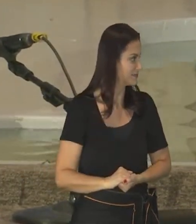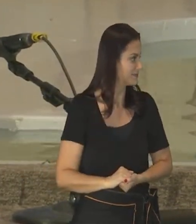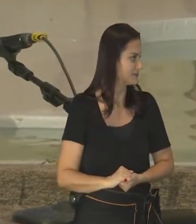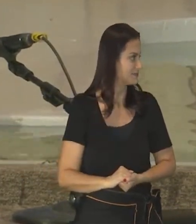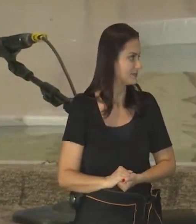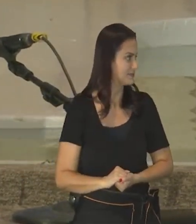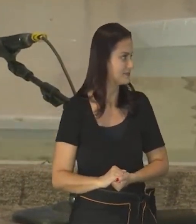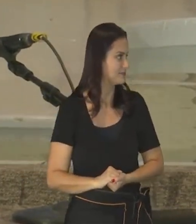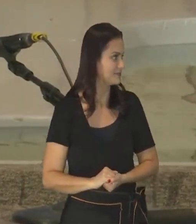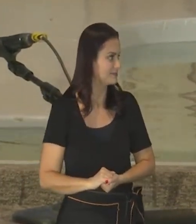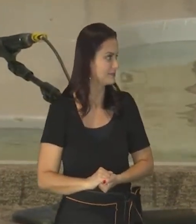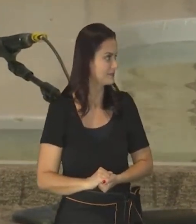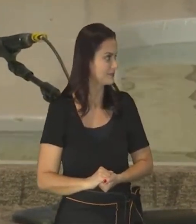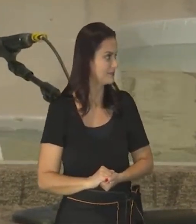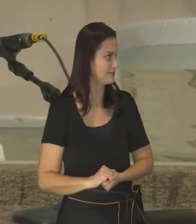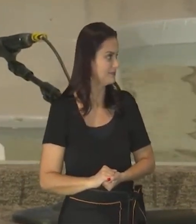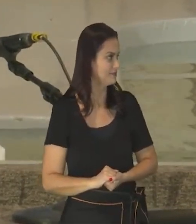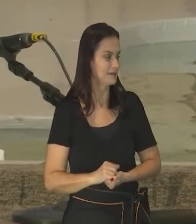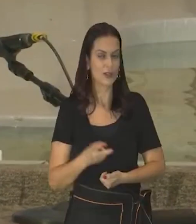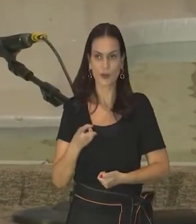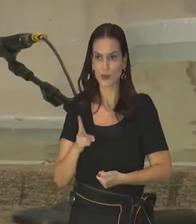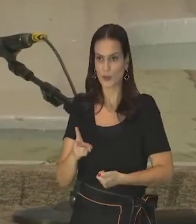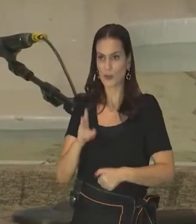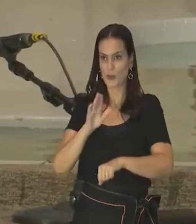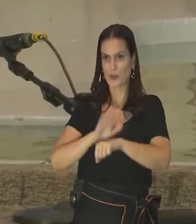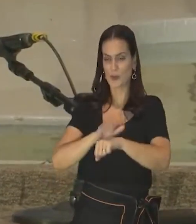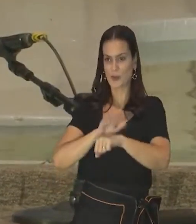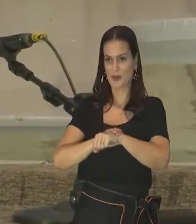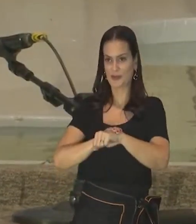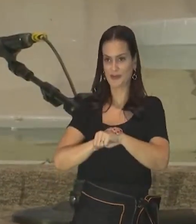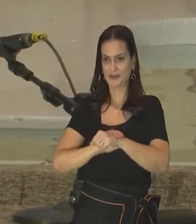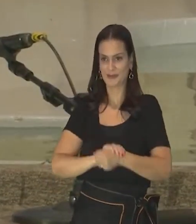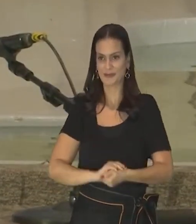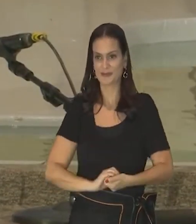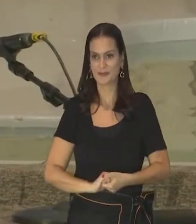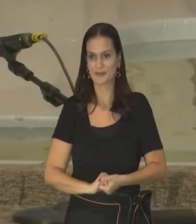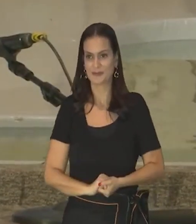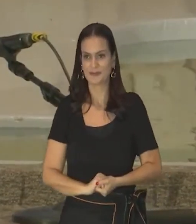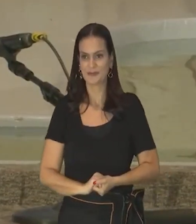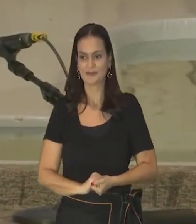nós daremos então prosseguimento a este momento.